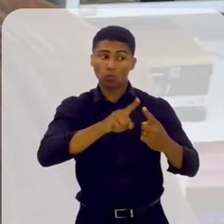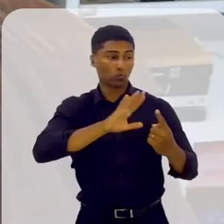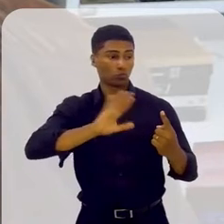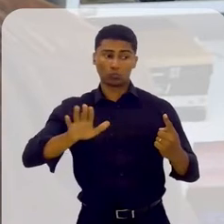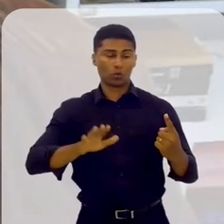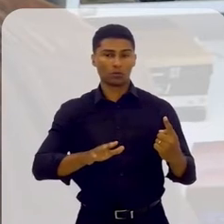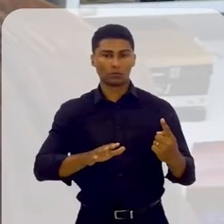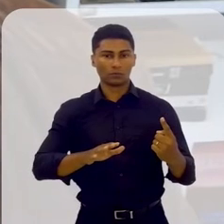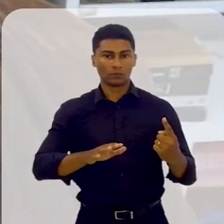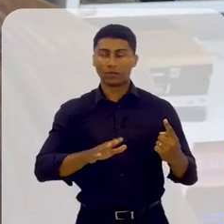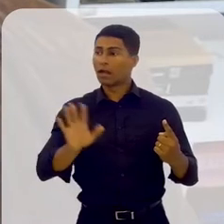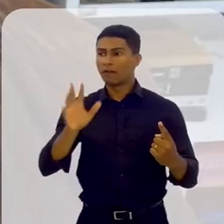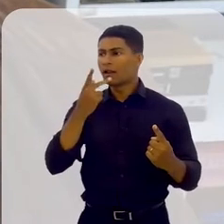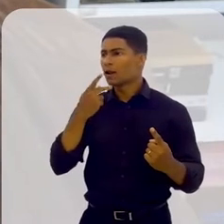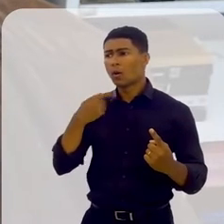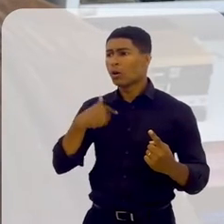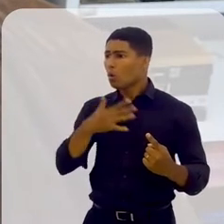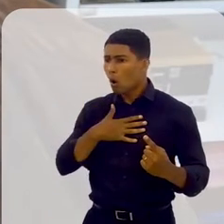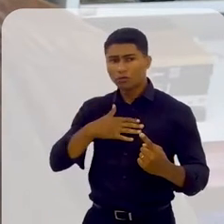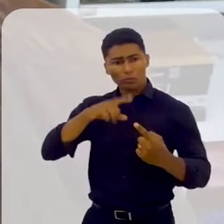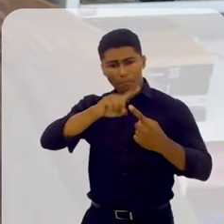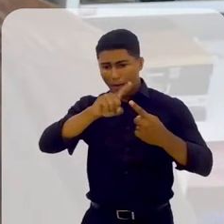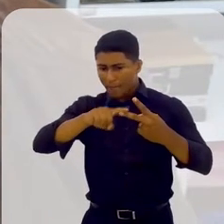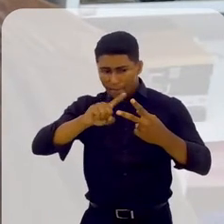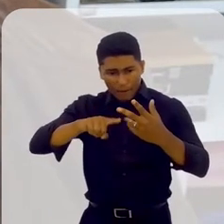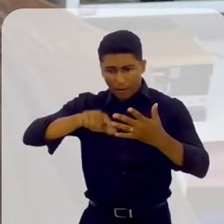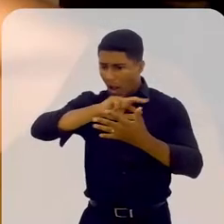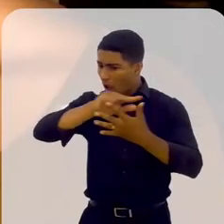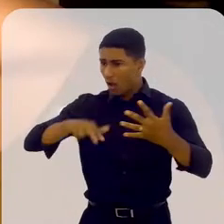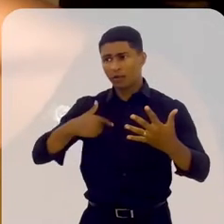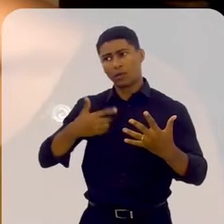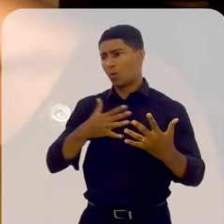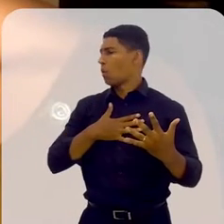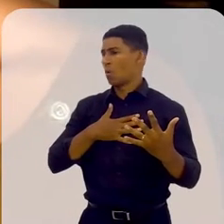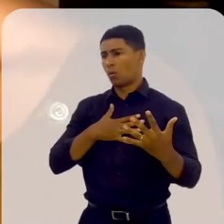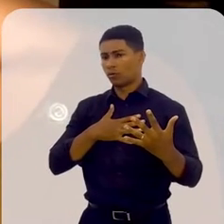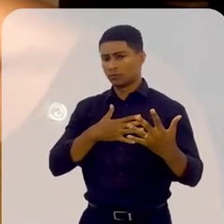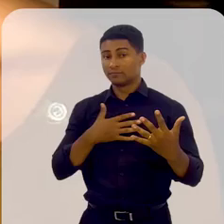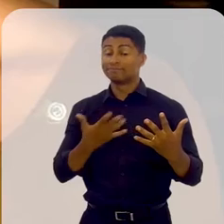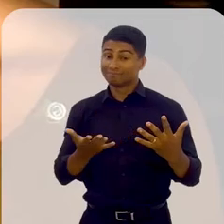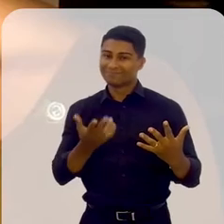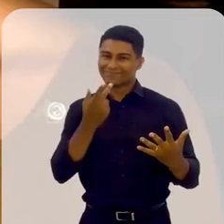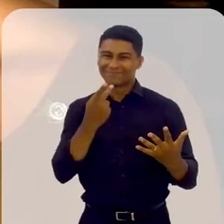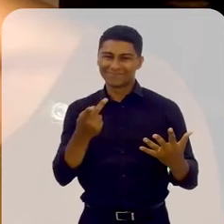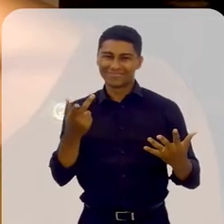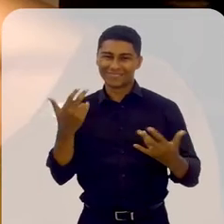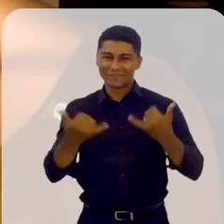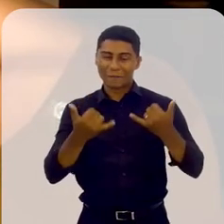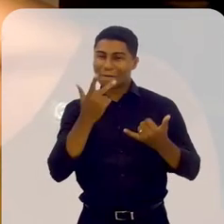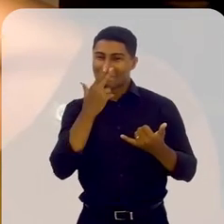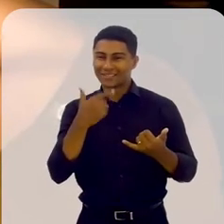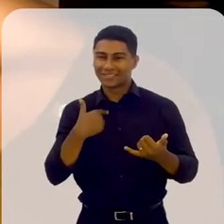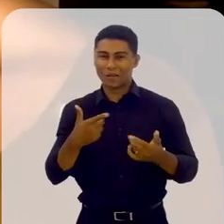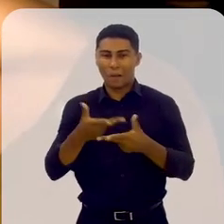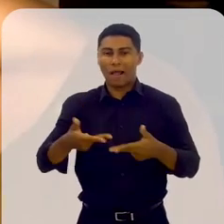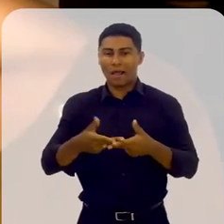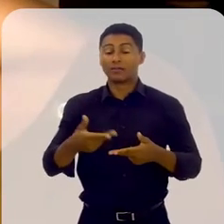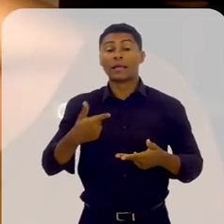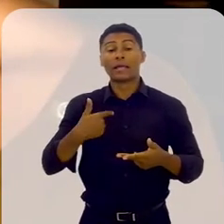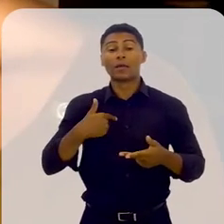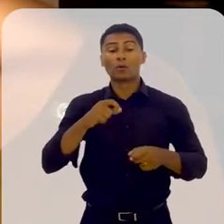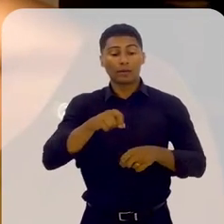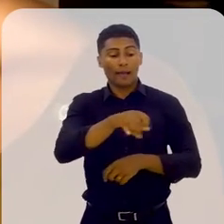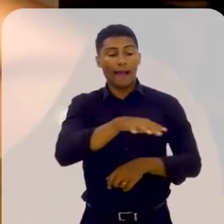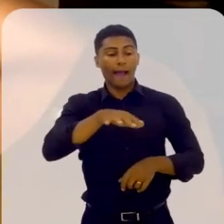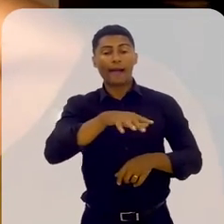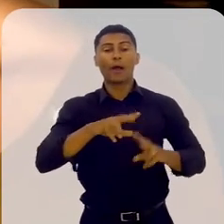não, eu vou fazer várias coisas, eu gosto de várias coisas, né? Eu brinco que eu engano todo mundo que eu sou de